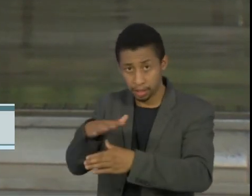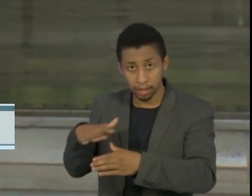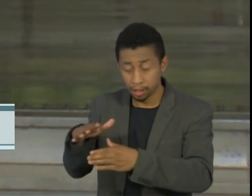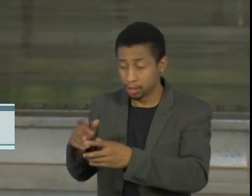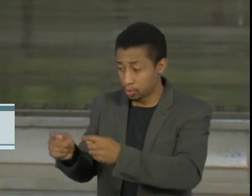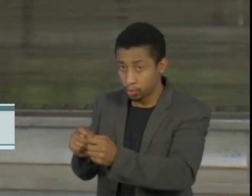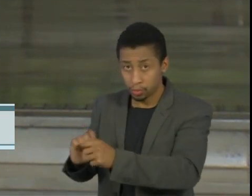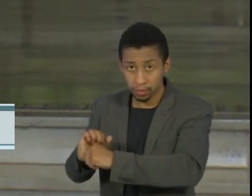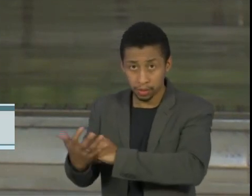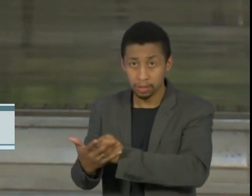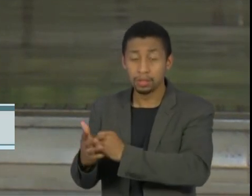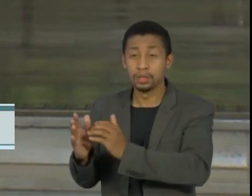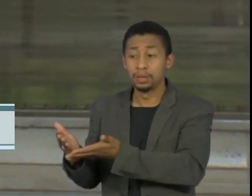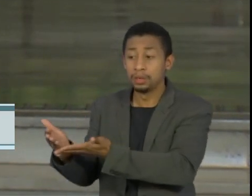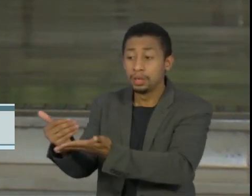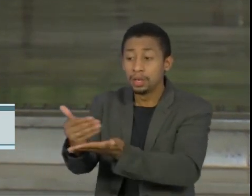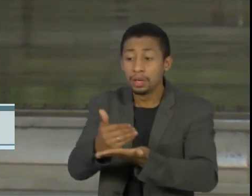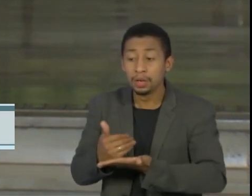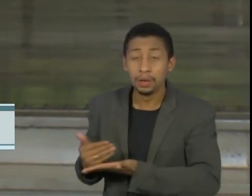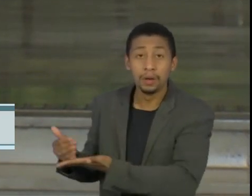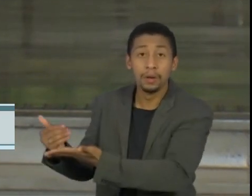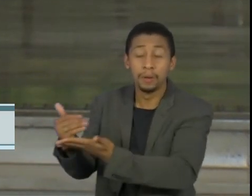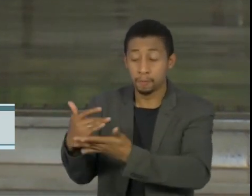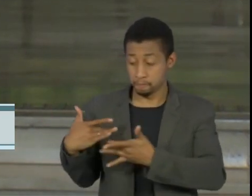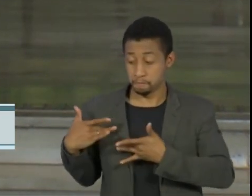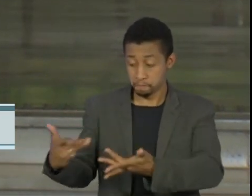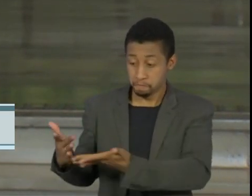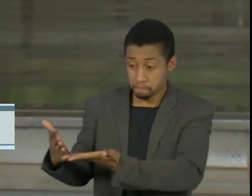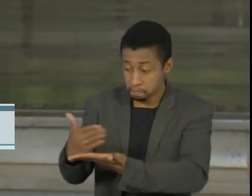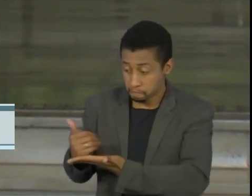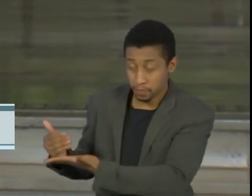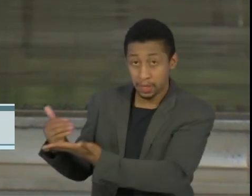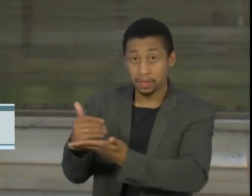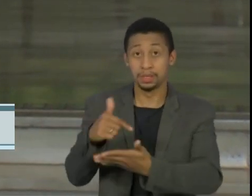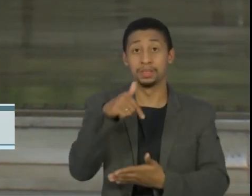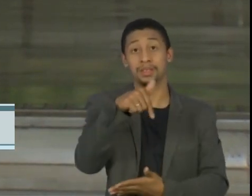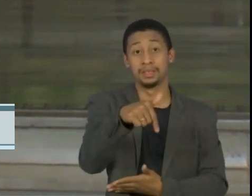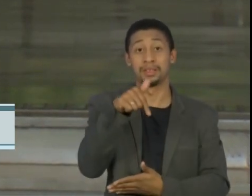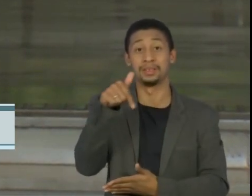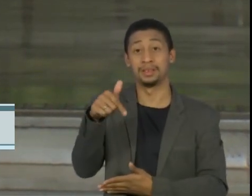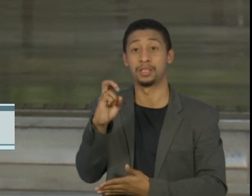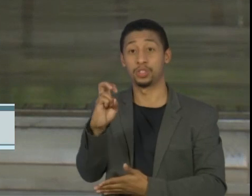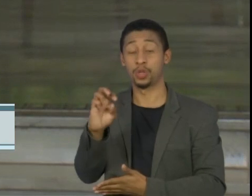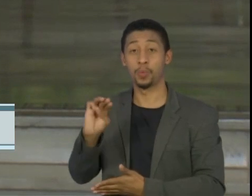Paulo, já arrecadou neste período, nesses 100 dias, 775 milhões de reais